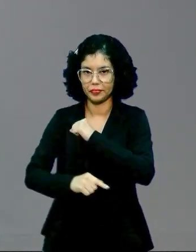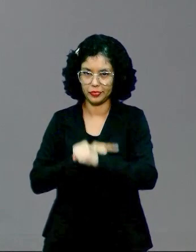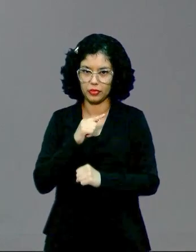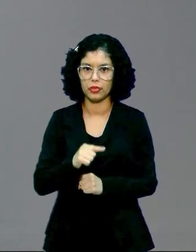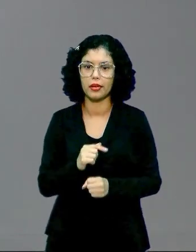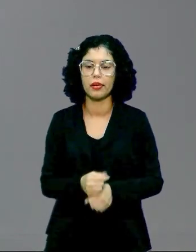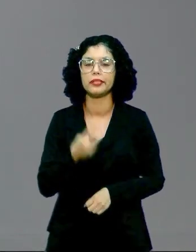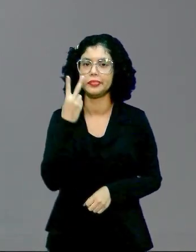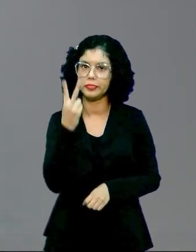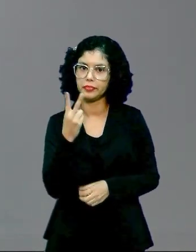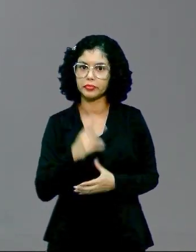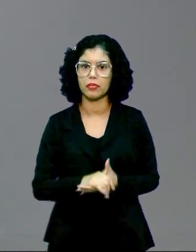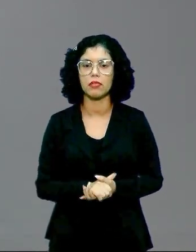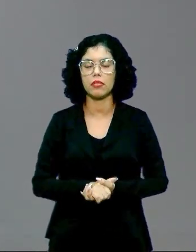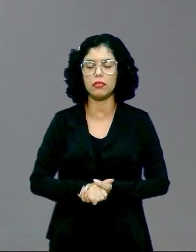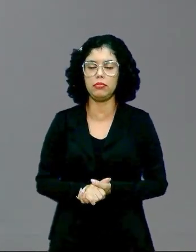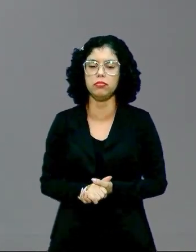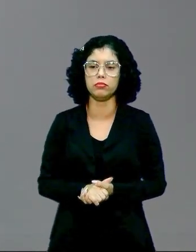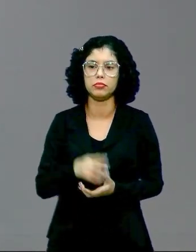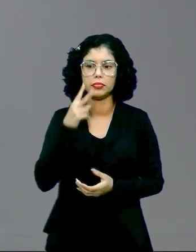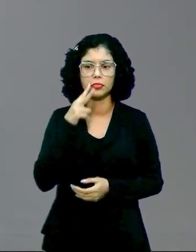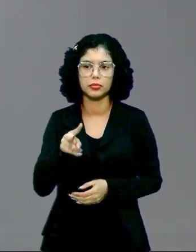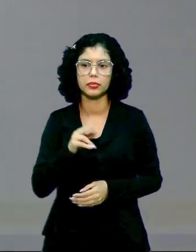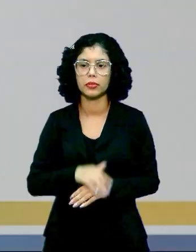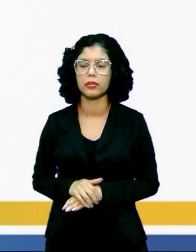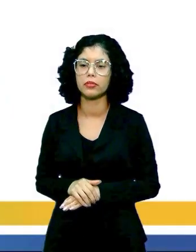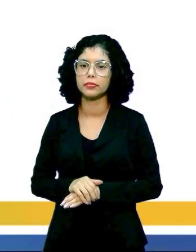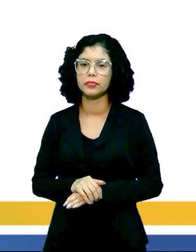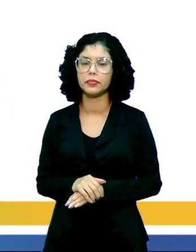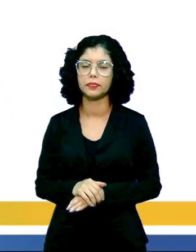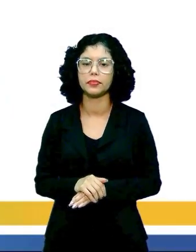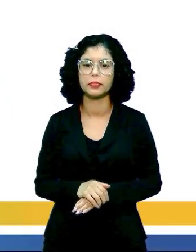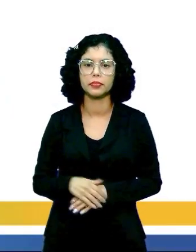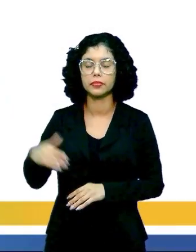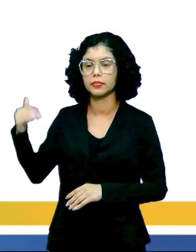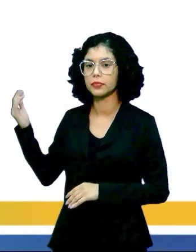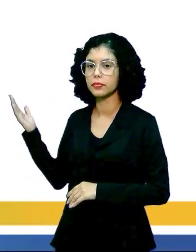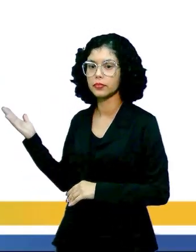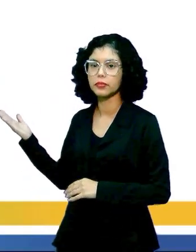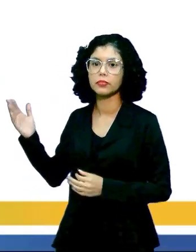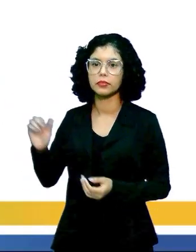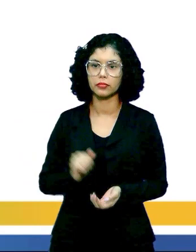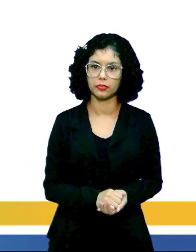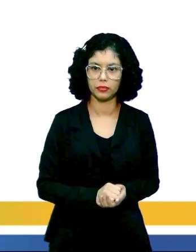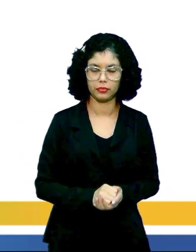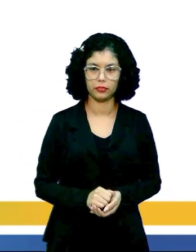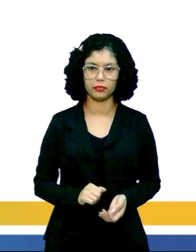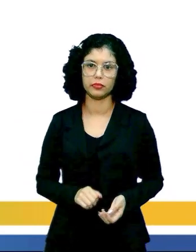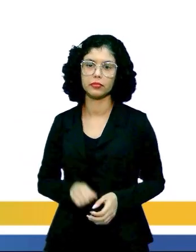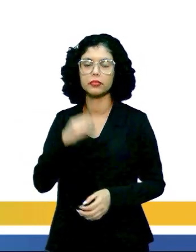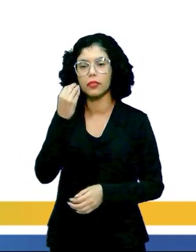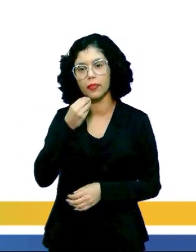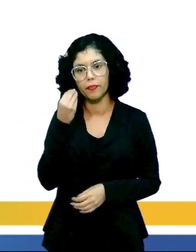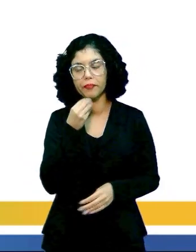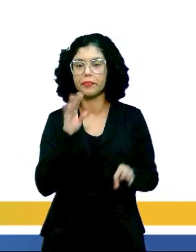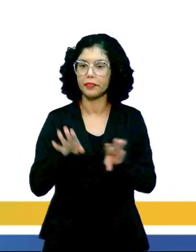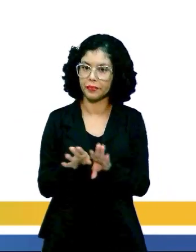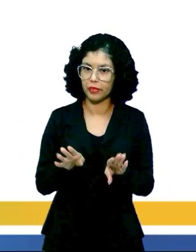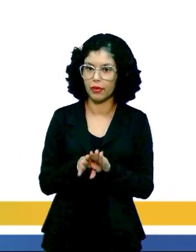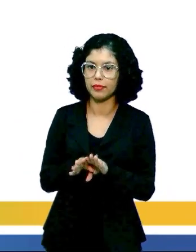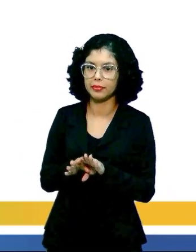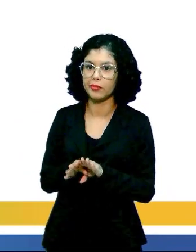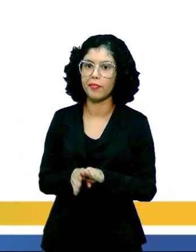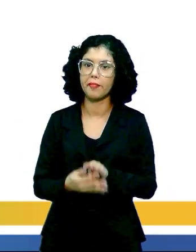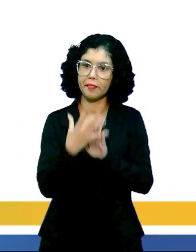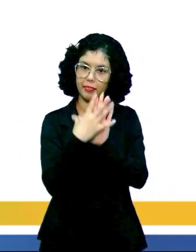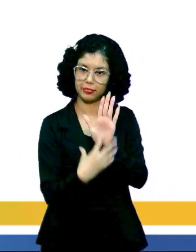ele tem duas regiões. Vamos ver o modelo de Rutherford. Vejam só na tela, o Rutherford fez esse experimento, onde ele projetou